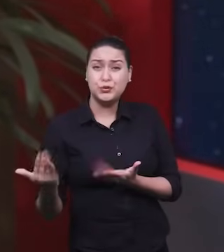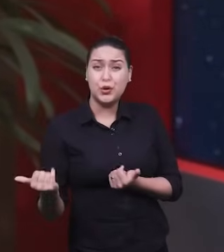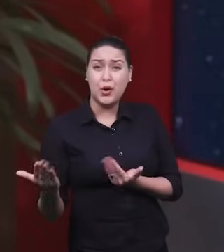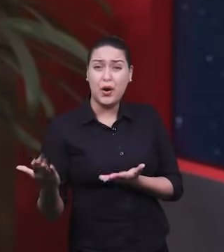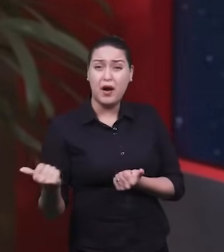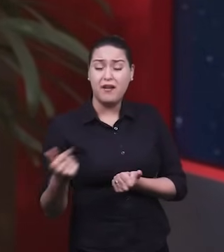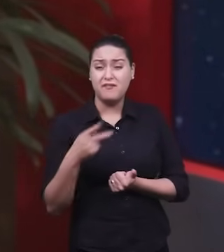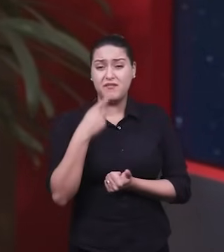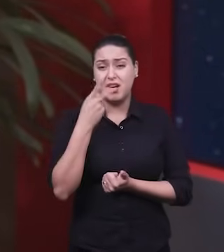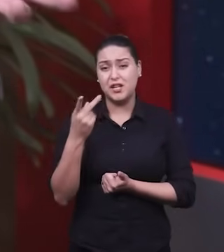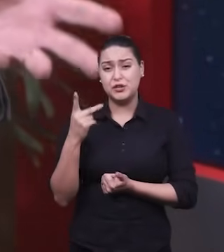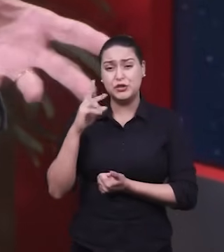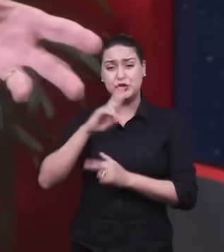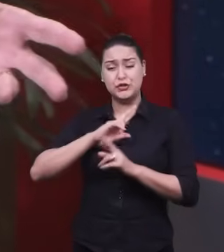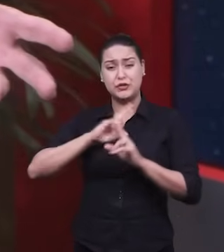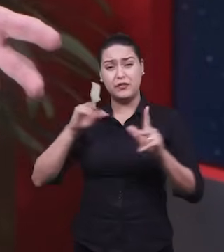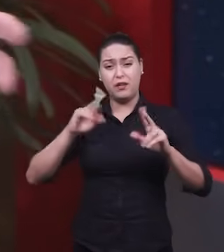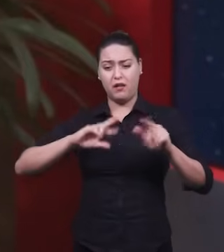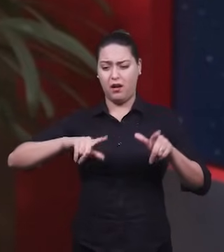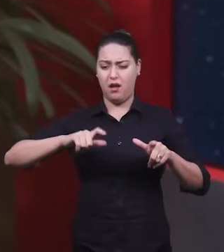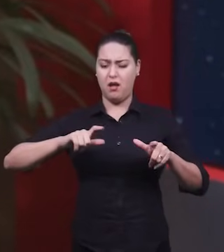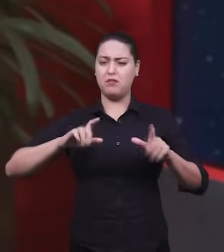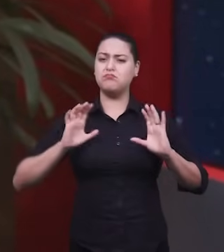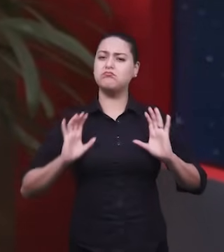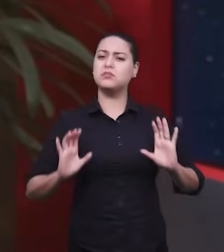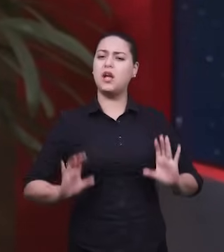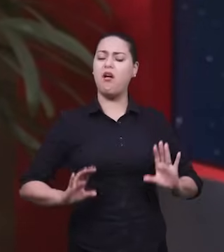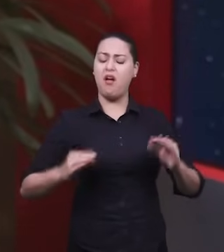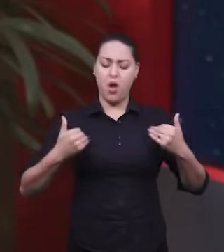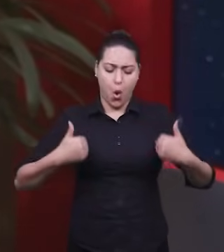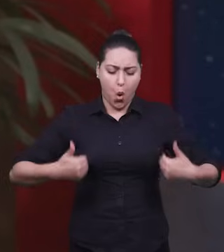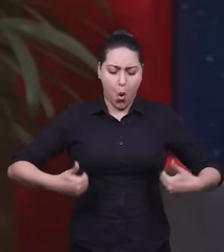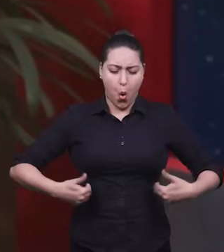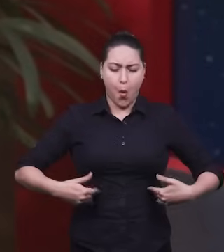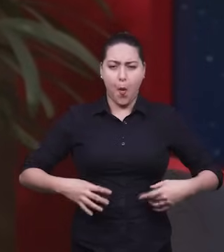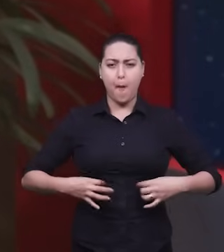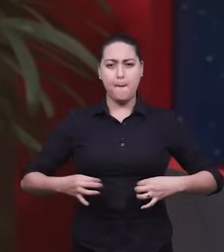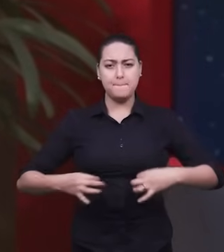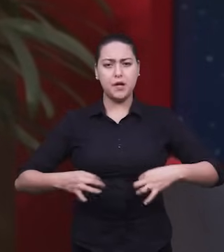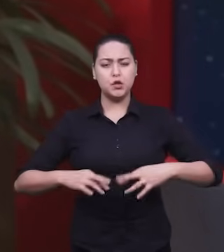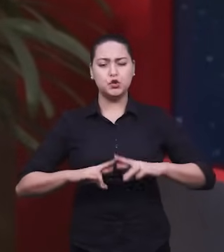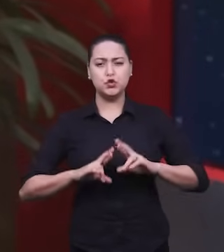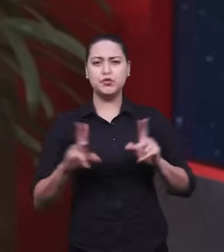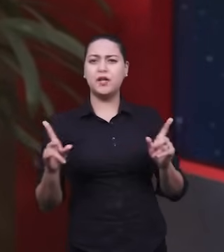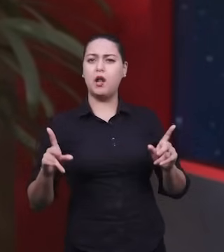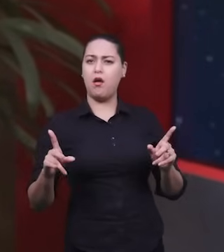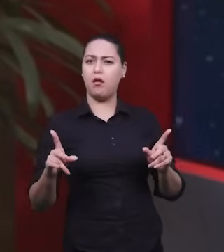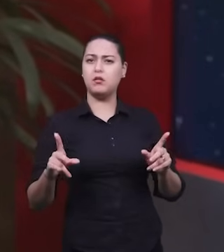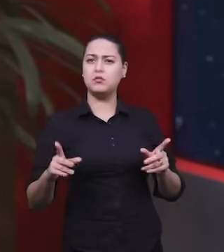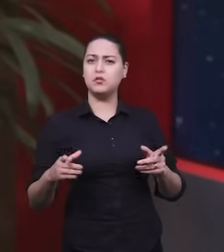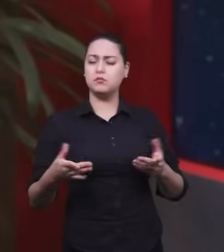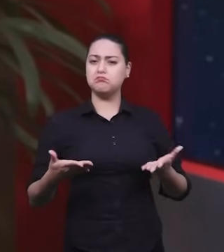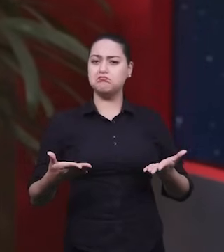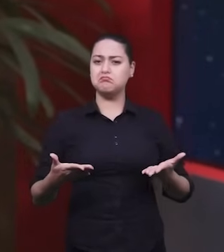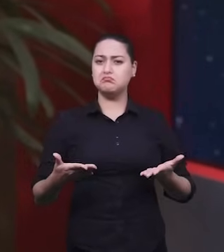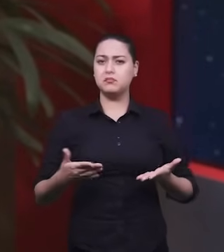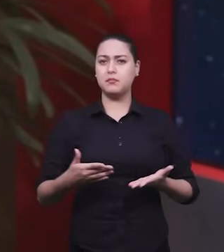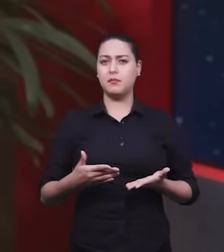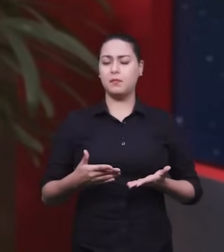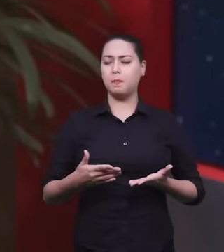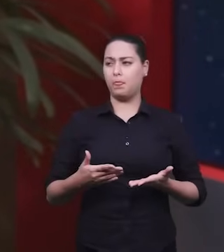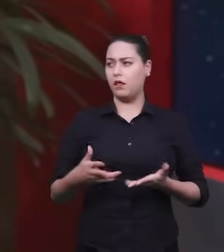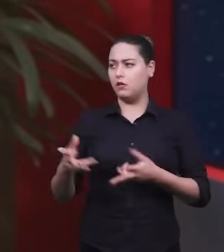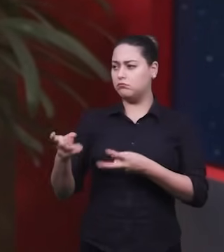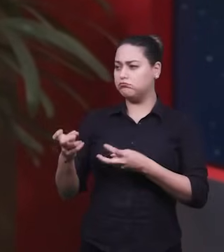jovens, falam de maneira diferente, se comportam, se vestem de uma